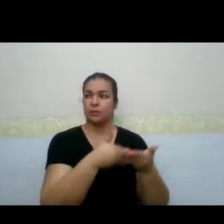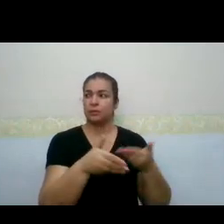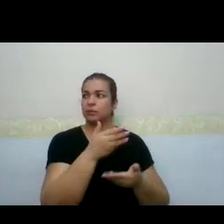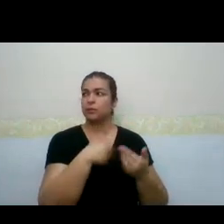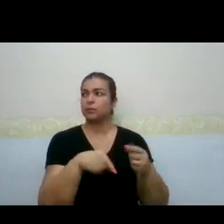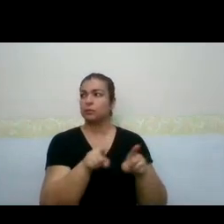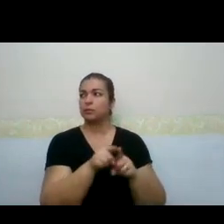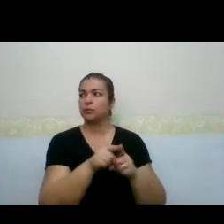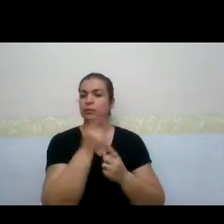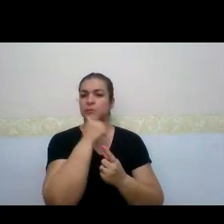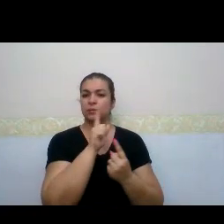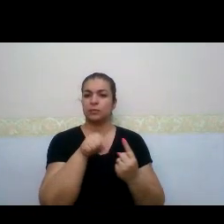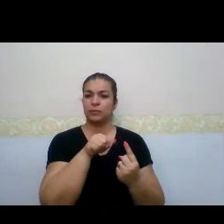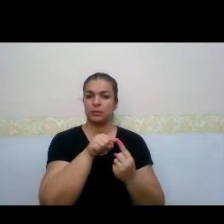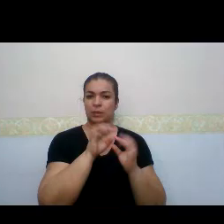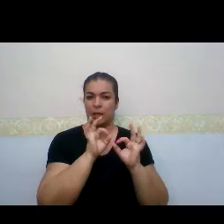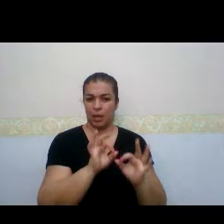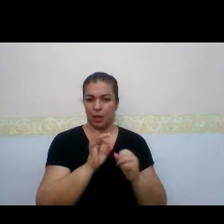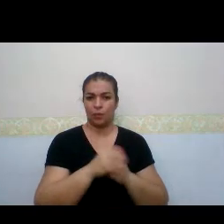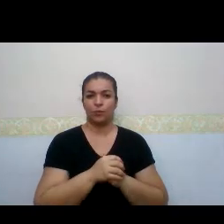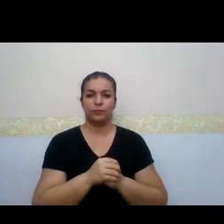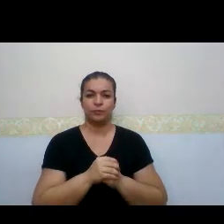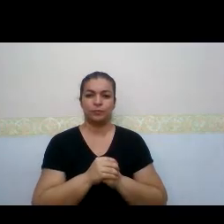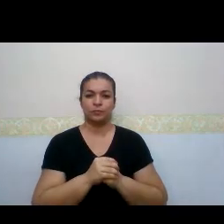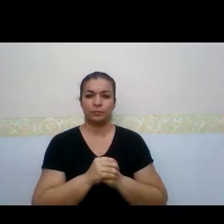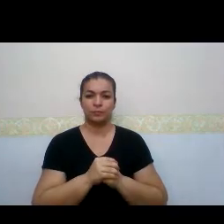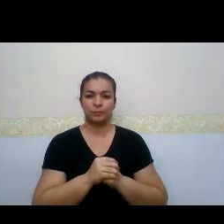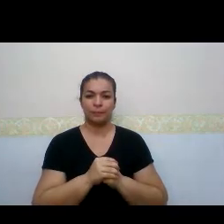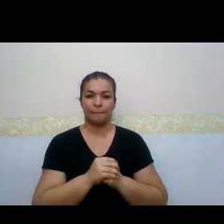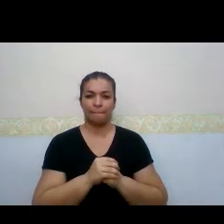ideal, né? Isso. E ali vai se